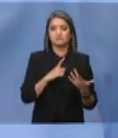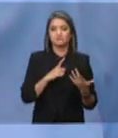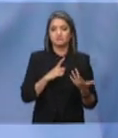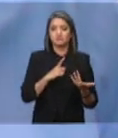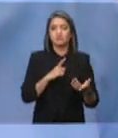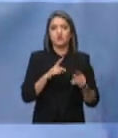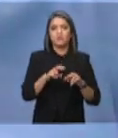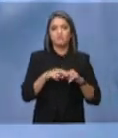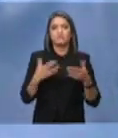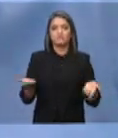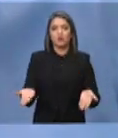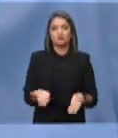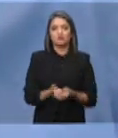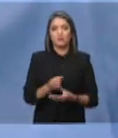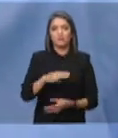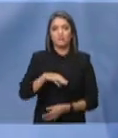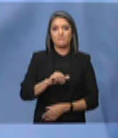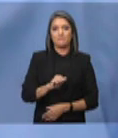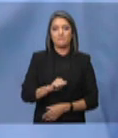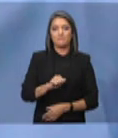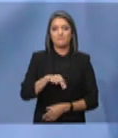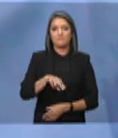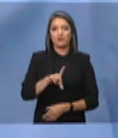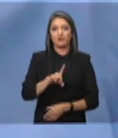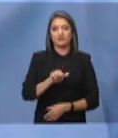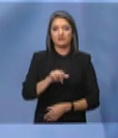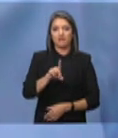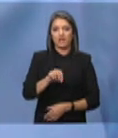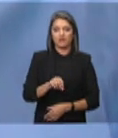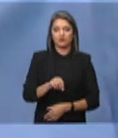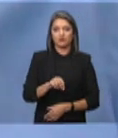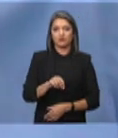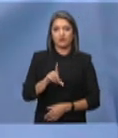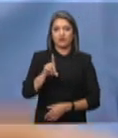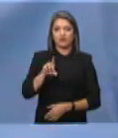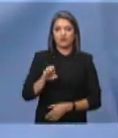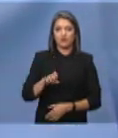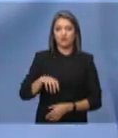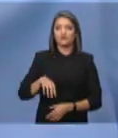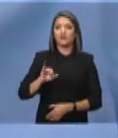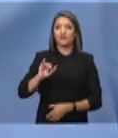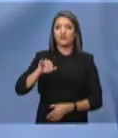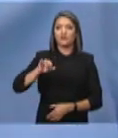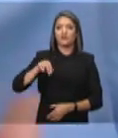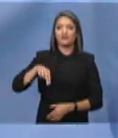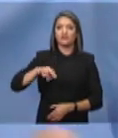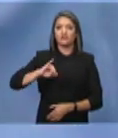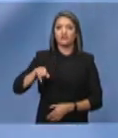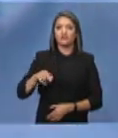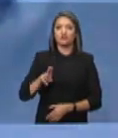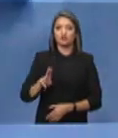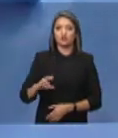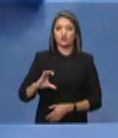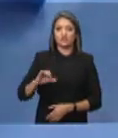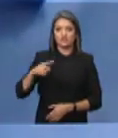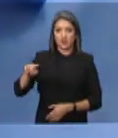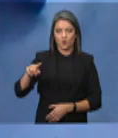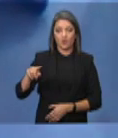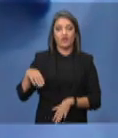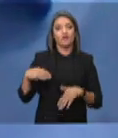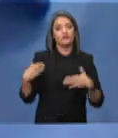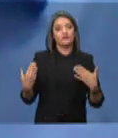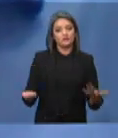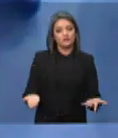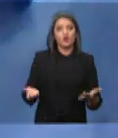injunção então Face necessário que o governo federal e sobretudo